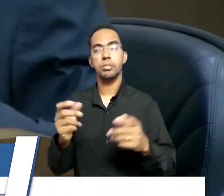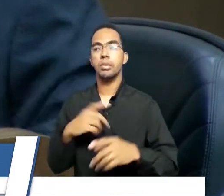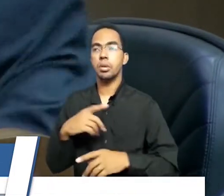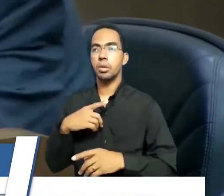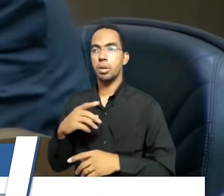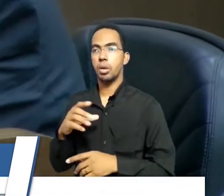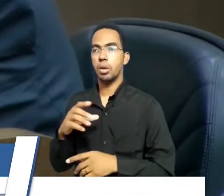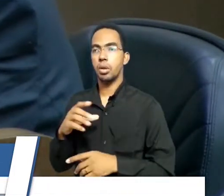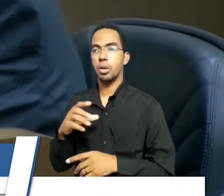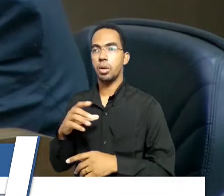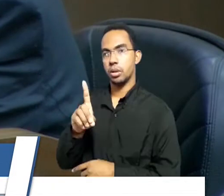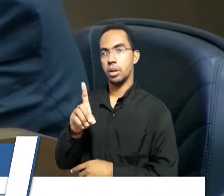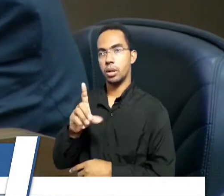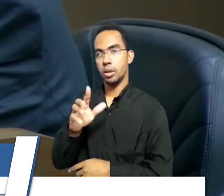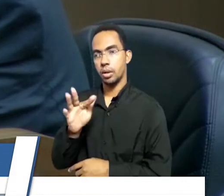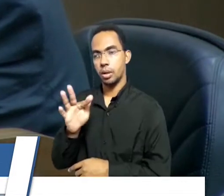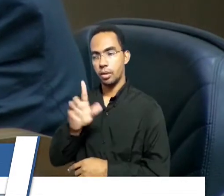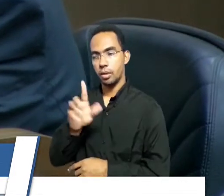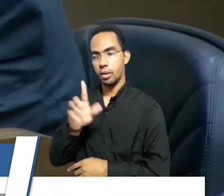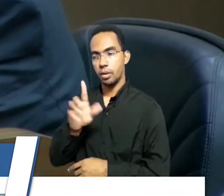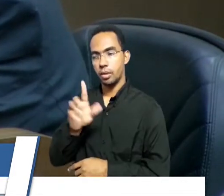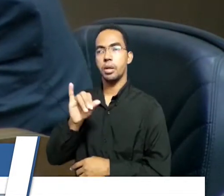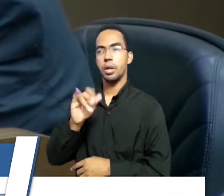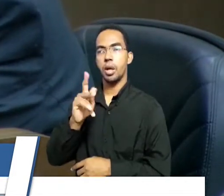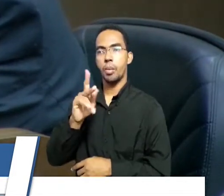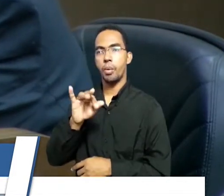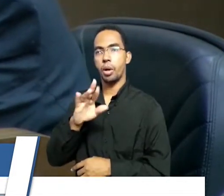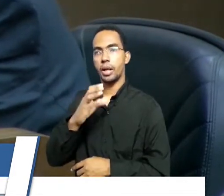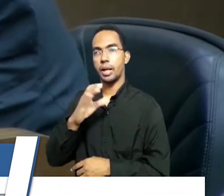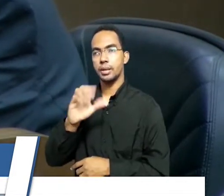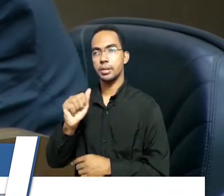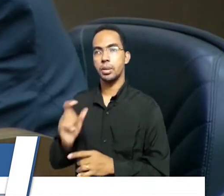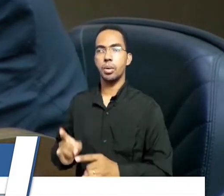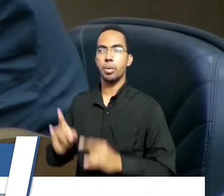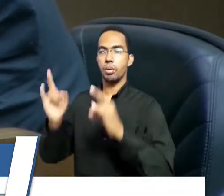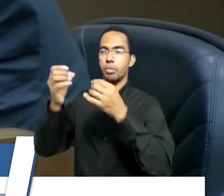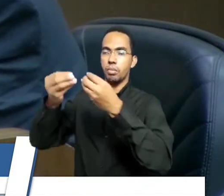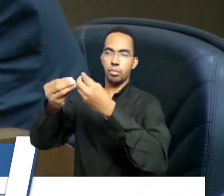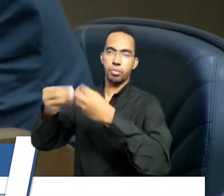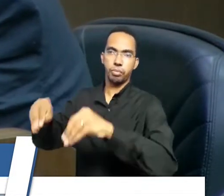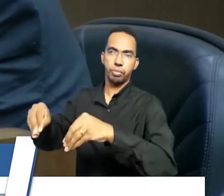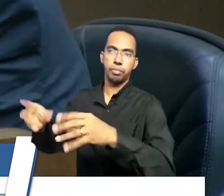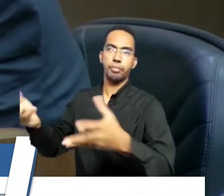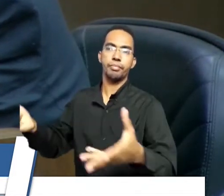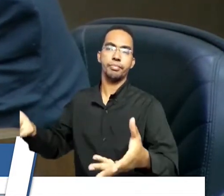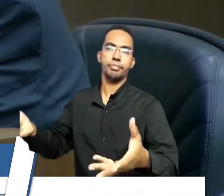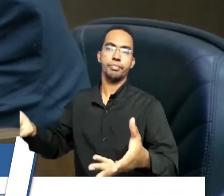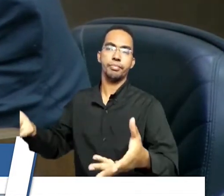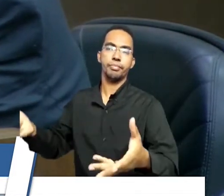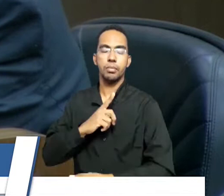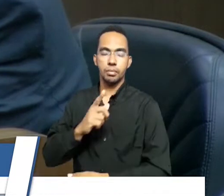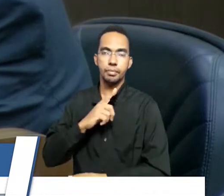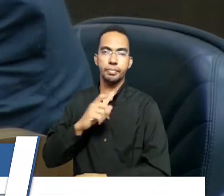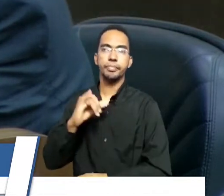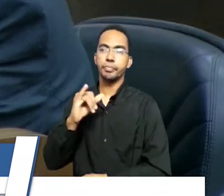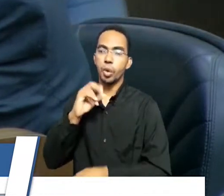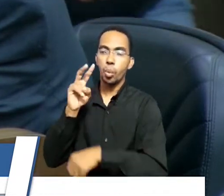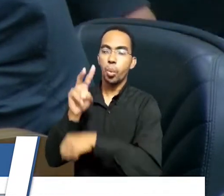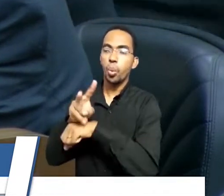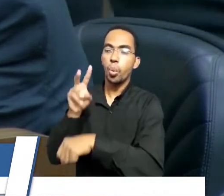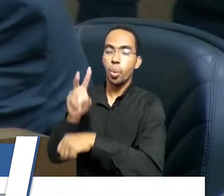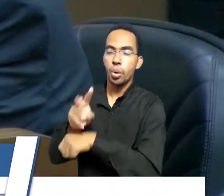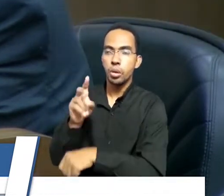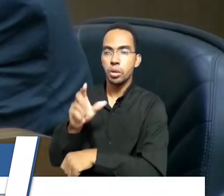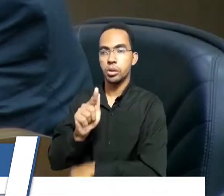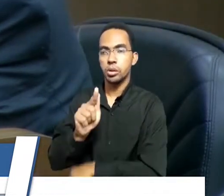do Liporás é outro prédio que está lá, um bagaço. E que se tivesse ronda da Guarda Civil, não